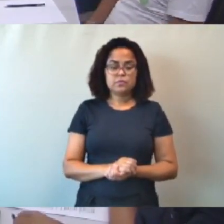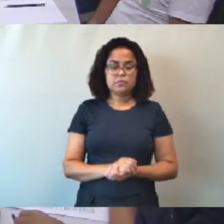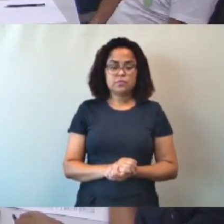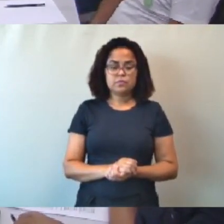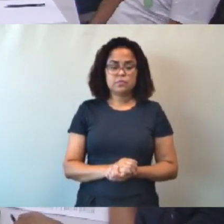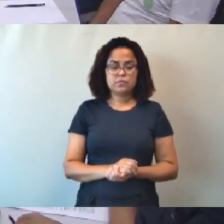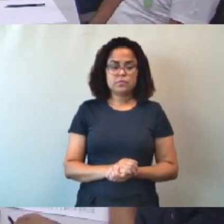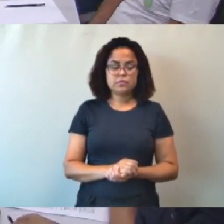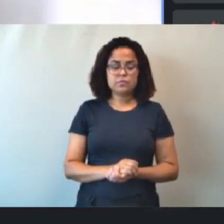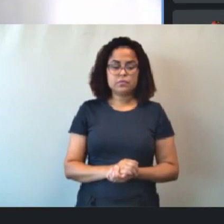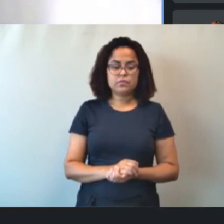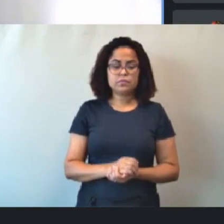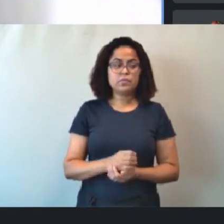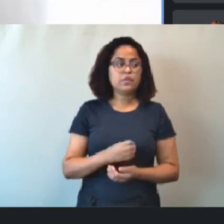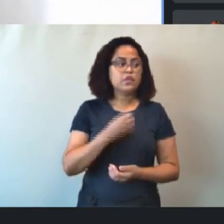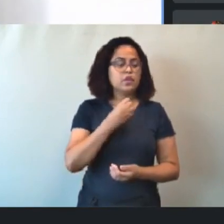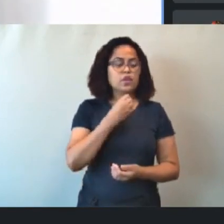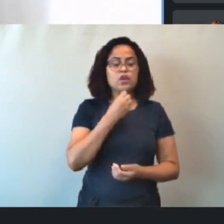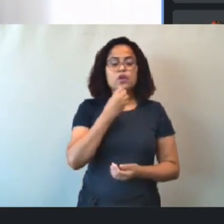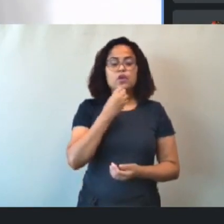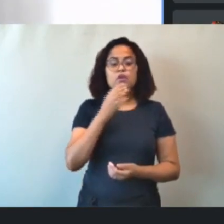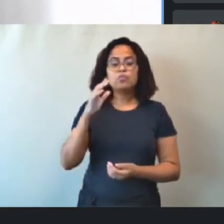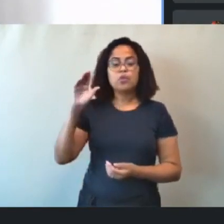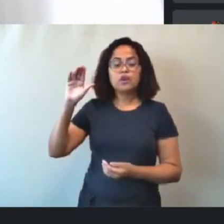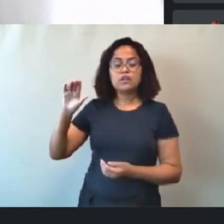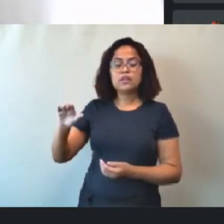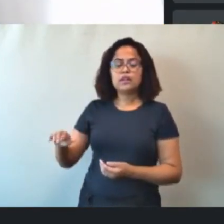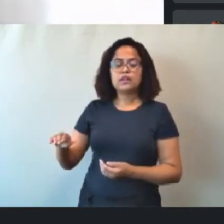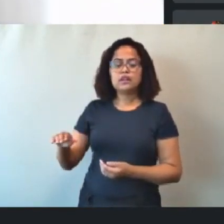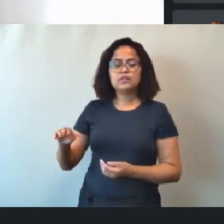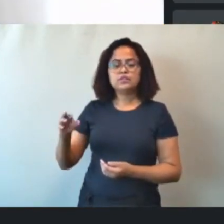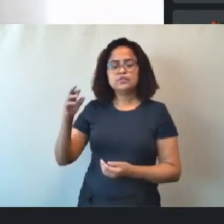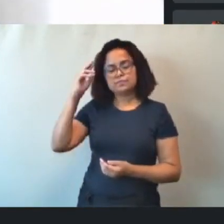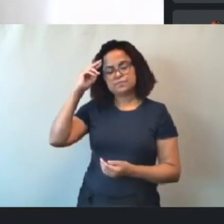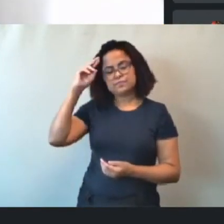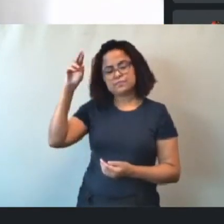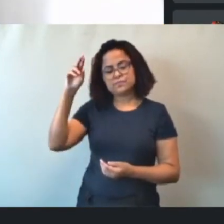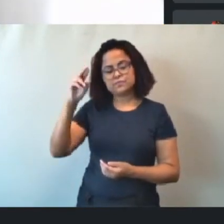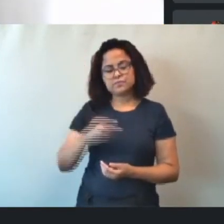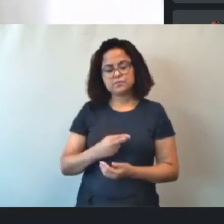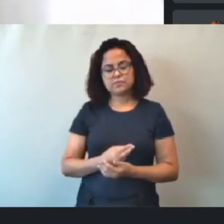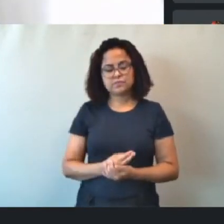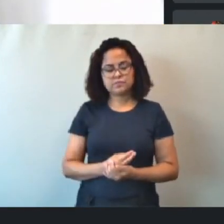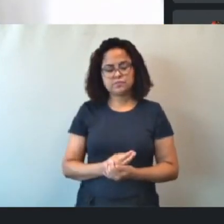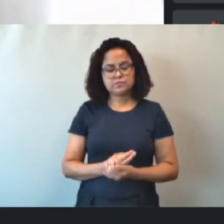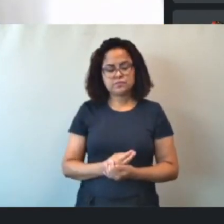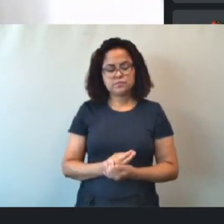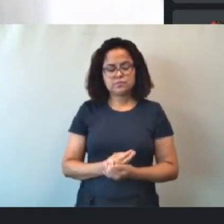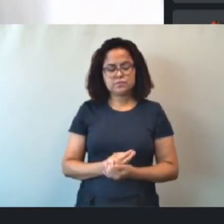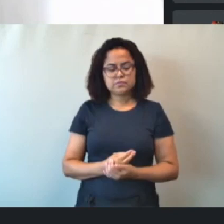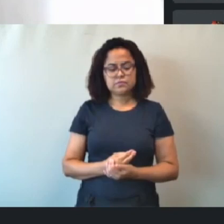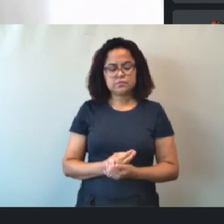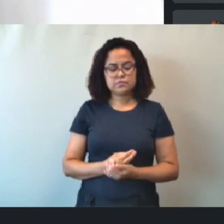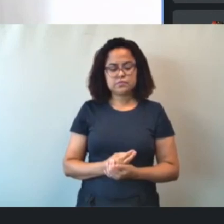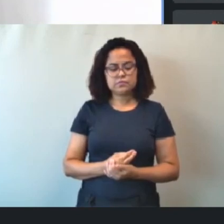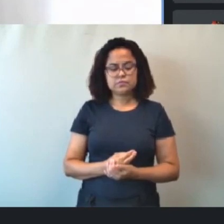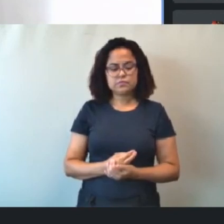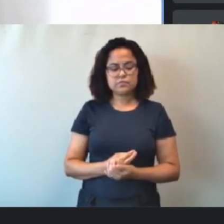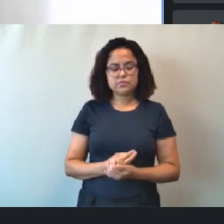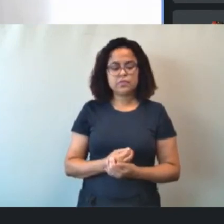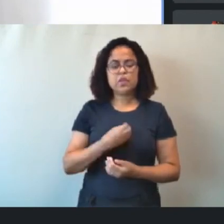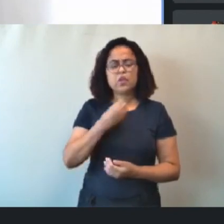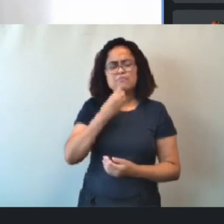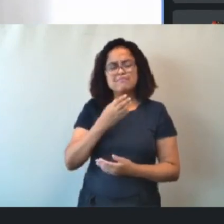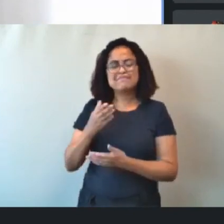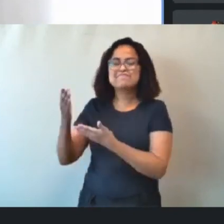Supervisor de projetos. Boa tarde, senhores. Boa tarde, meu querido. Seja bem-vindo, viu? Seja bem-vindo.